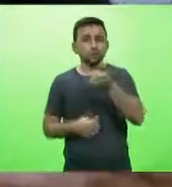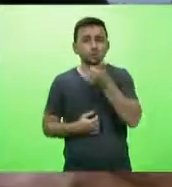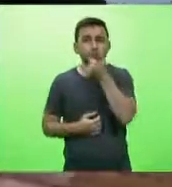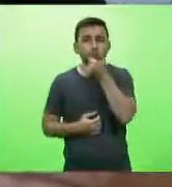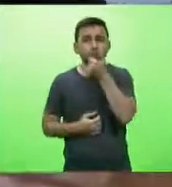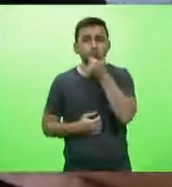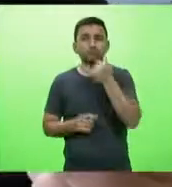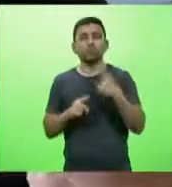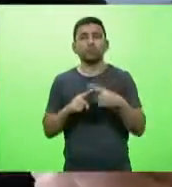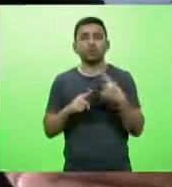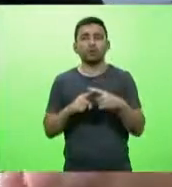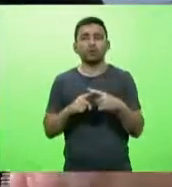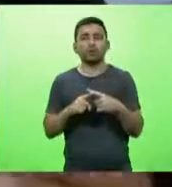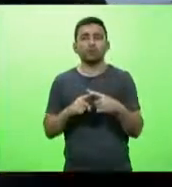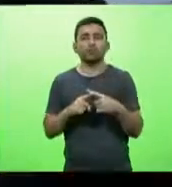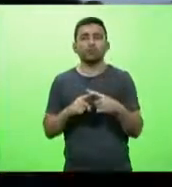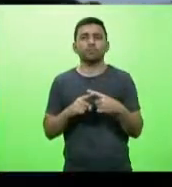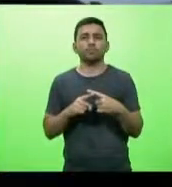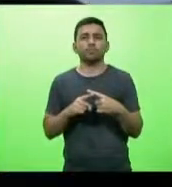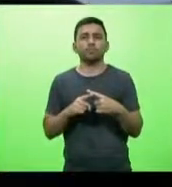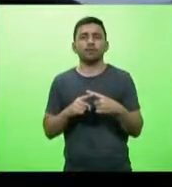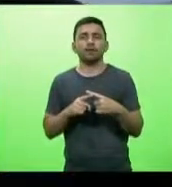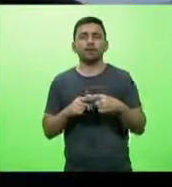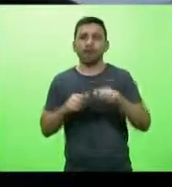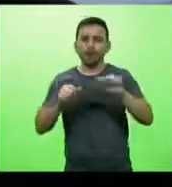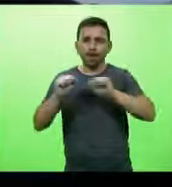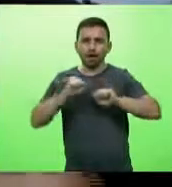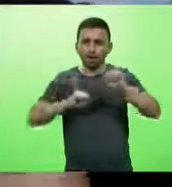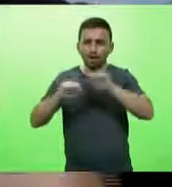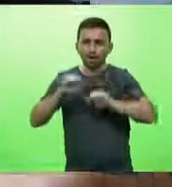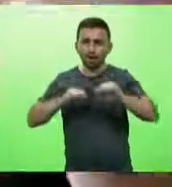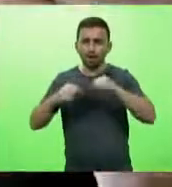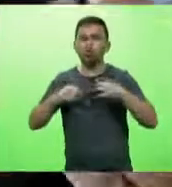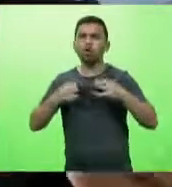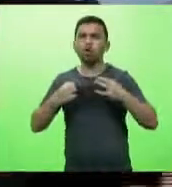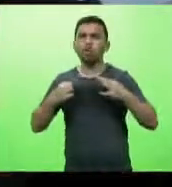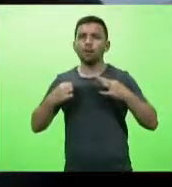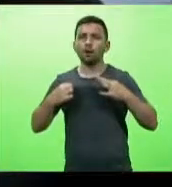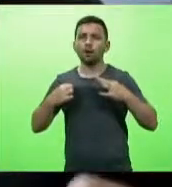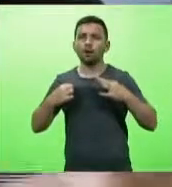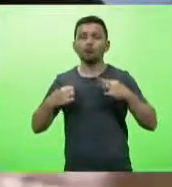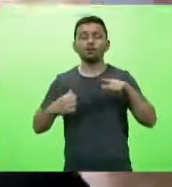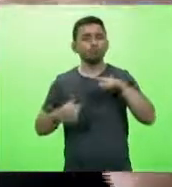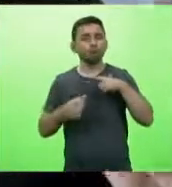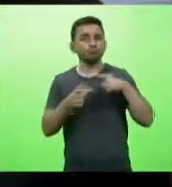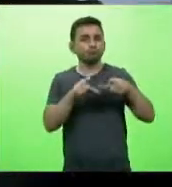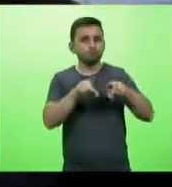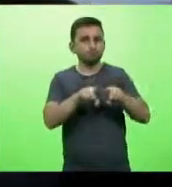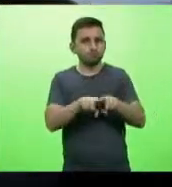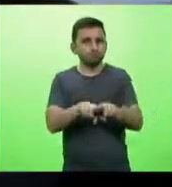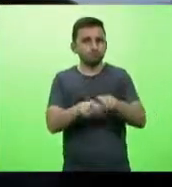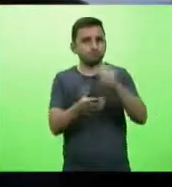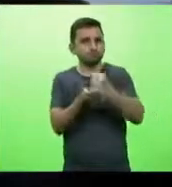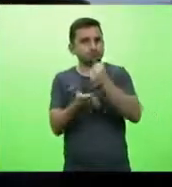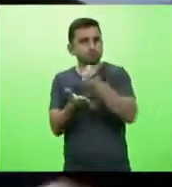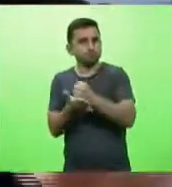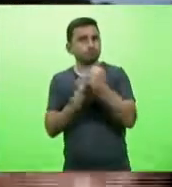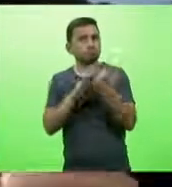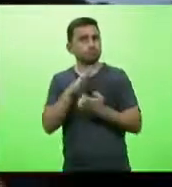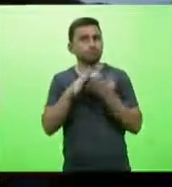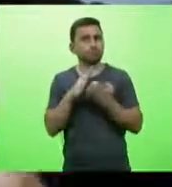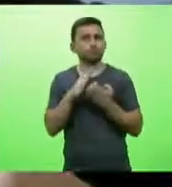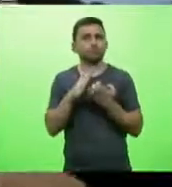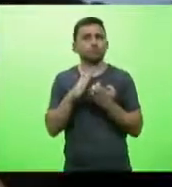porque, por exemplo, quando vai lavar as roupas de cama, onde é? Ele fez um convênio, fez um contrato com uma empresa.